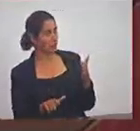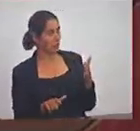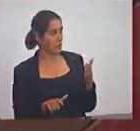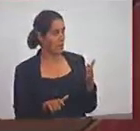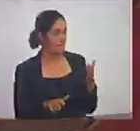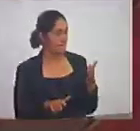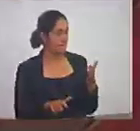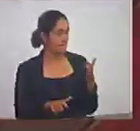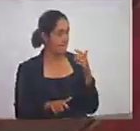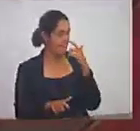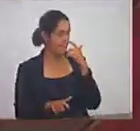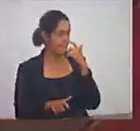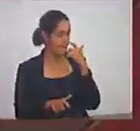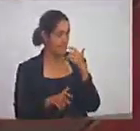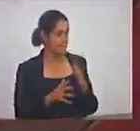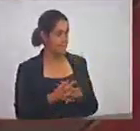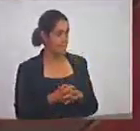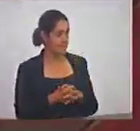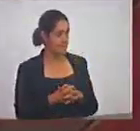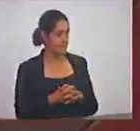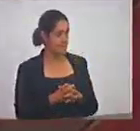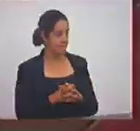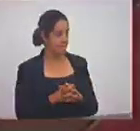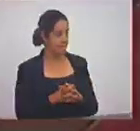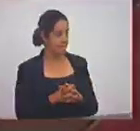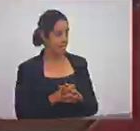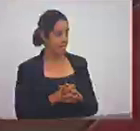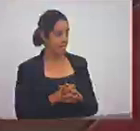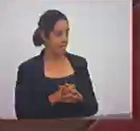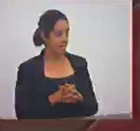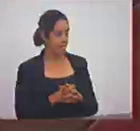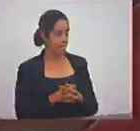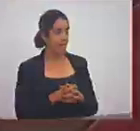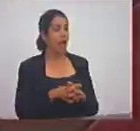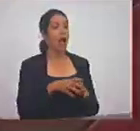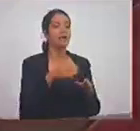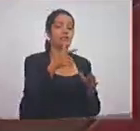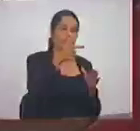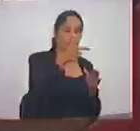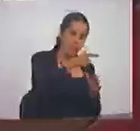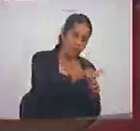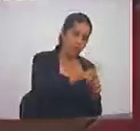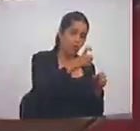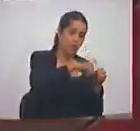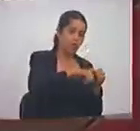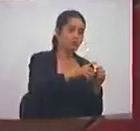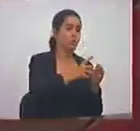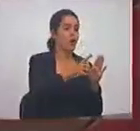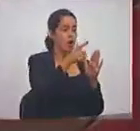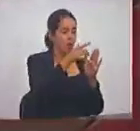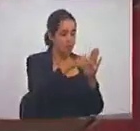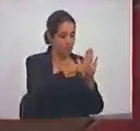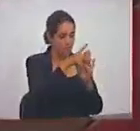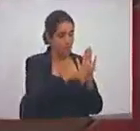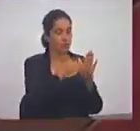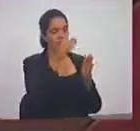do prefeito aqui dentro, tá? Tirou de novo o projeto. Pôs pela quarta vez, retirou o projeto pela quarta vez, e agora está